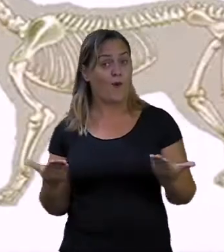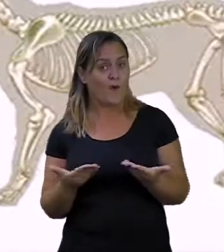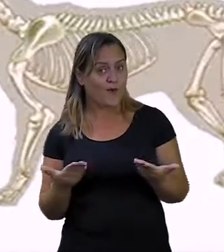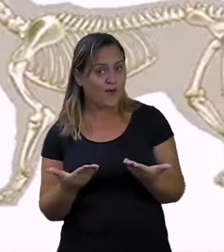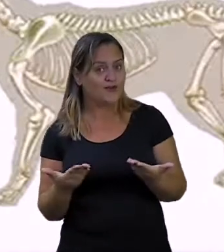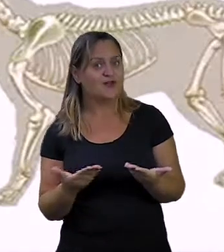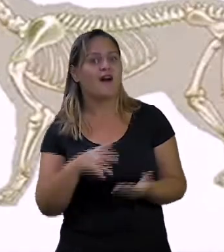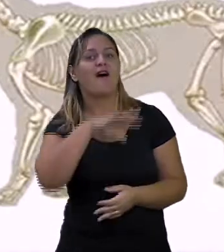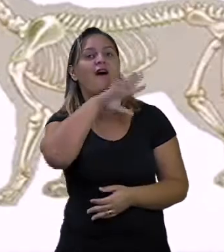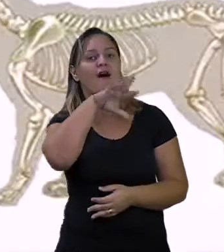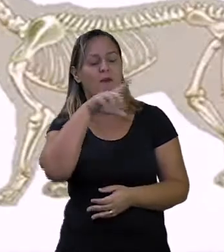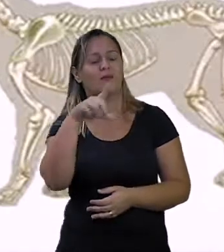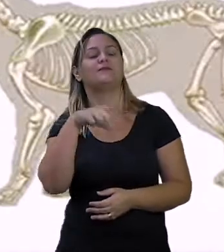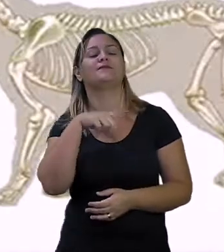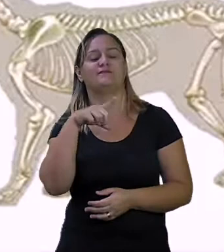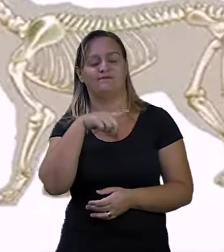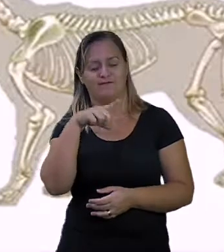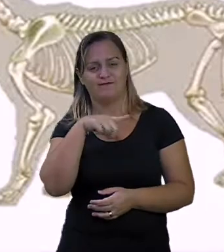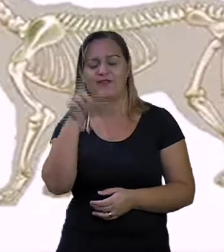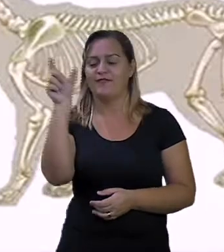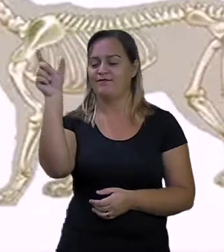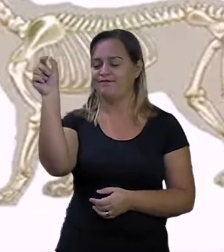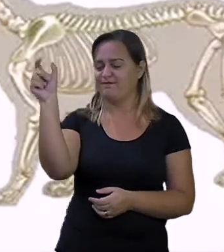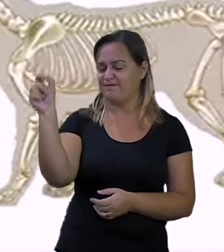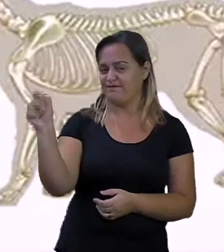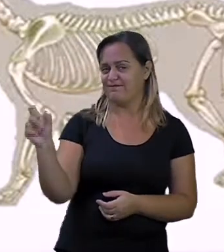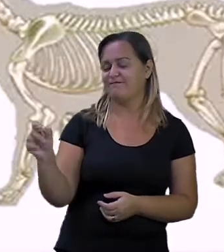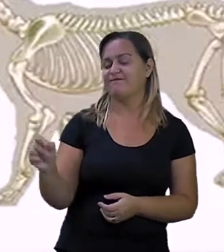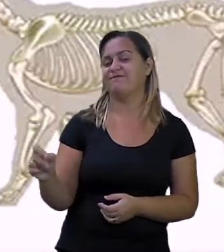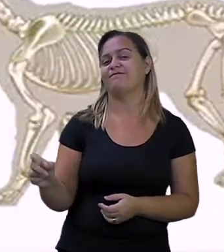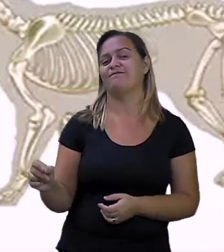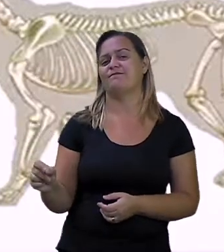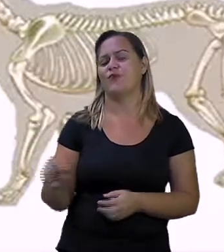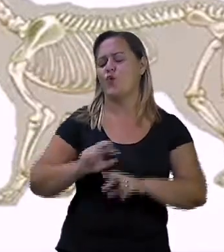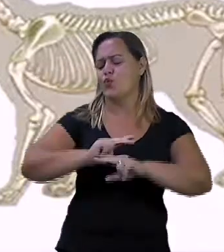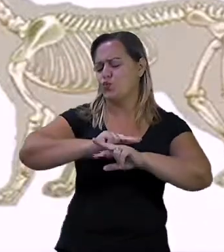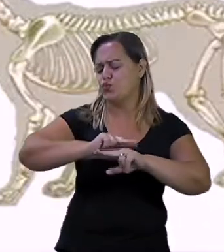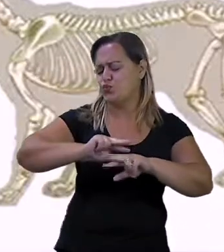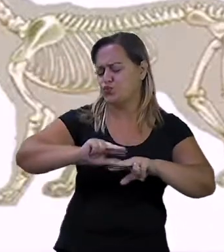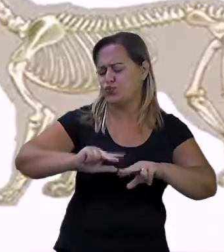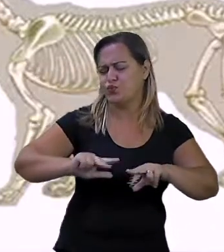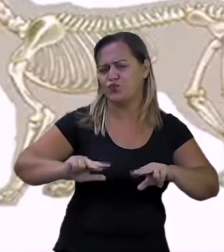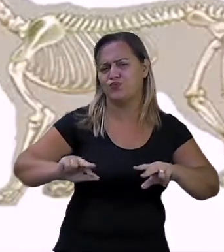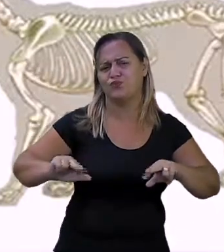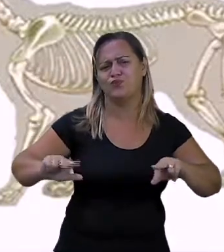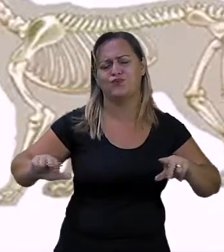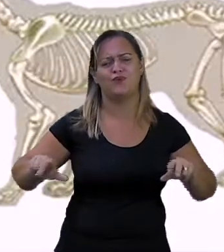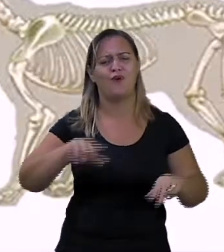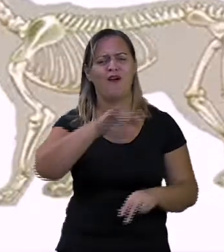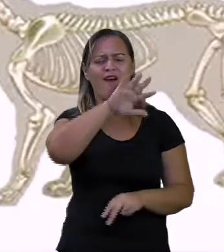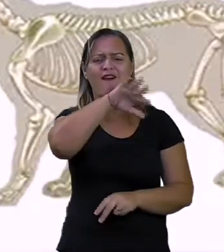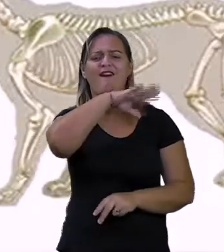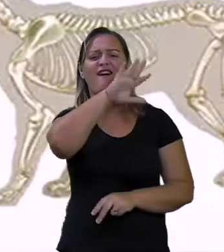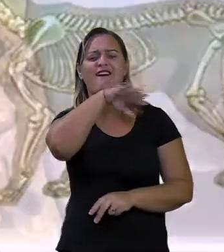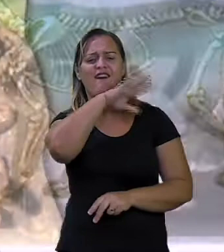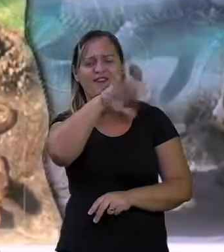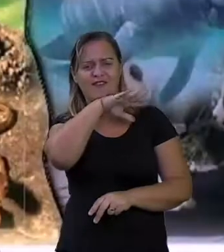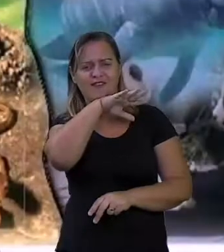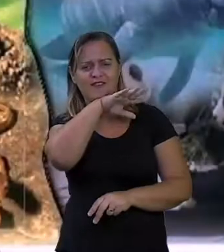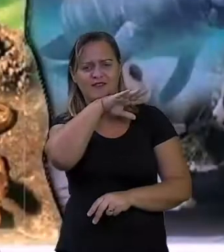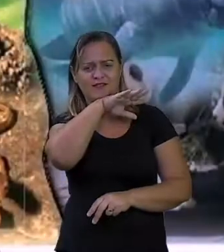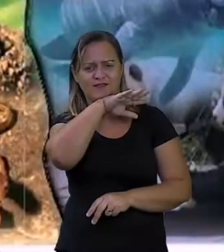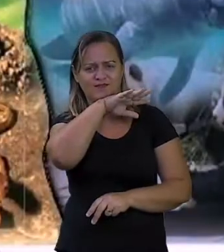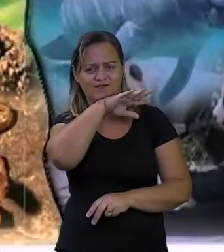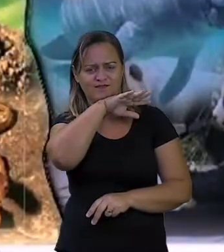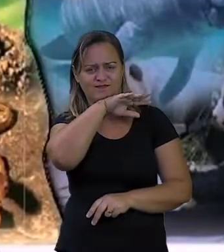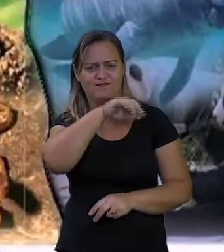classes e a diversidade que são estes seres vertebrados. Bora